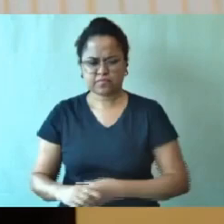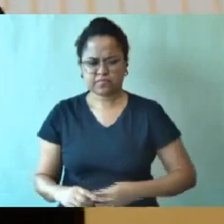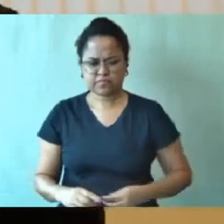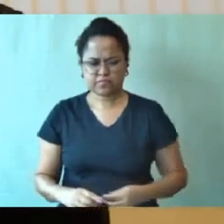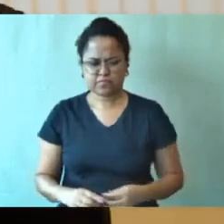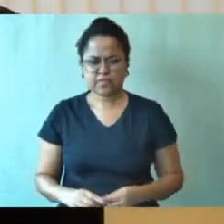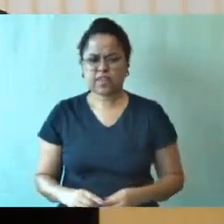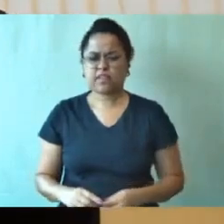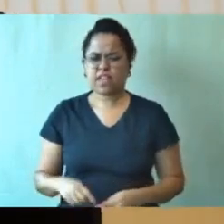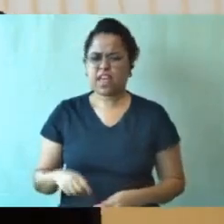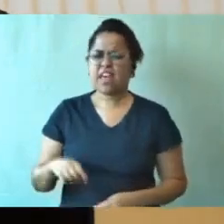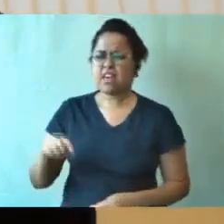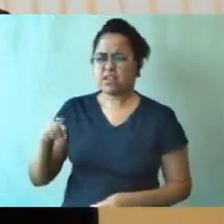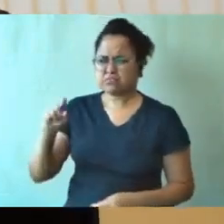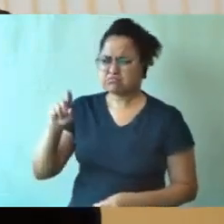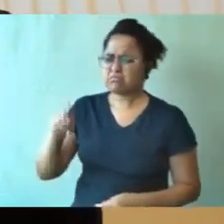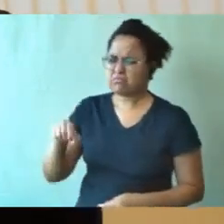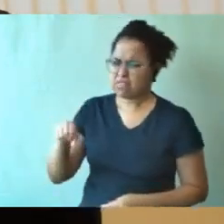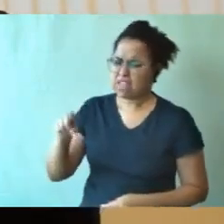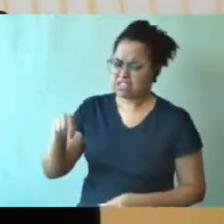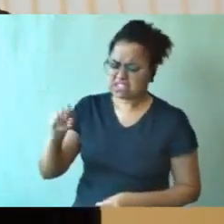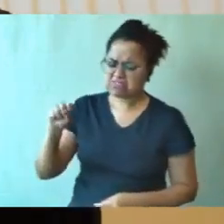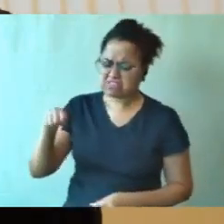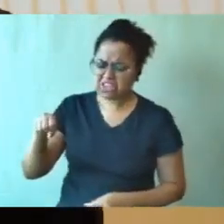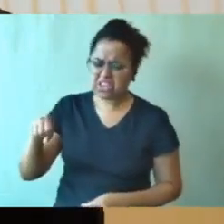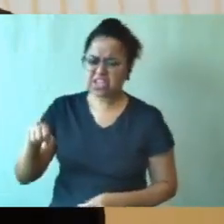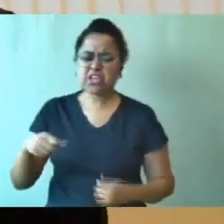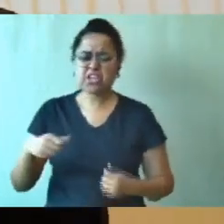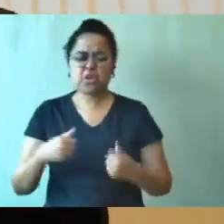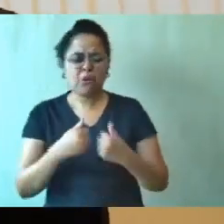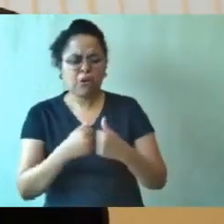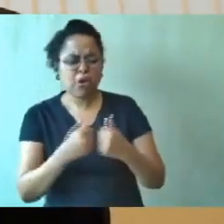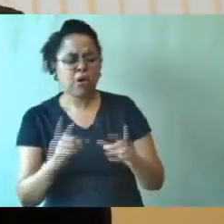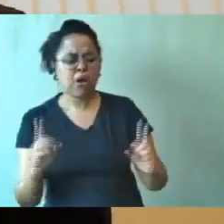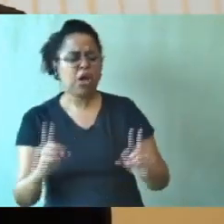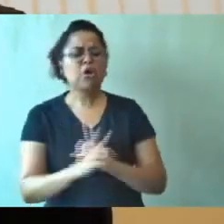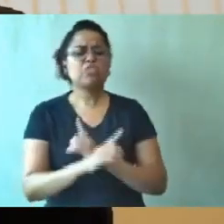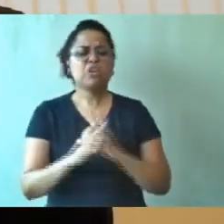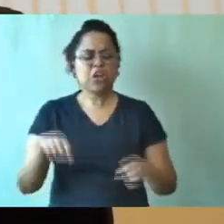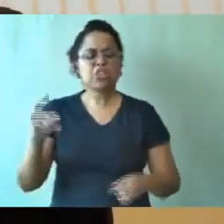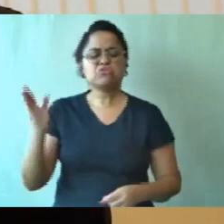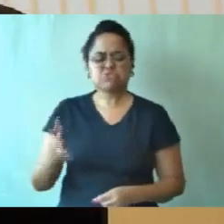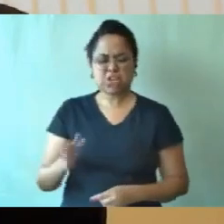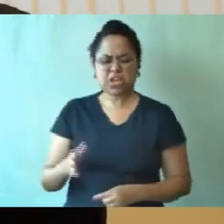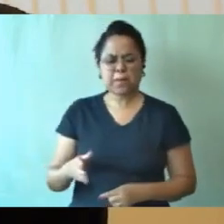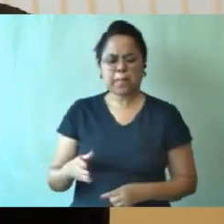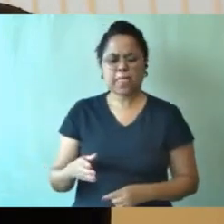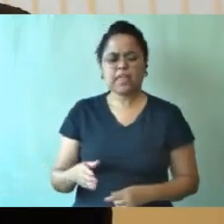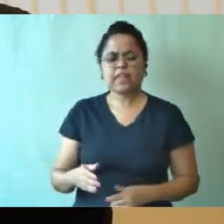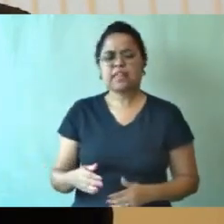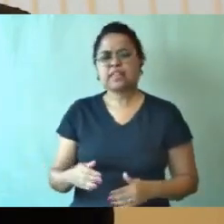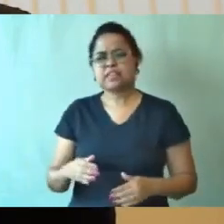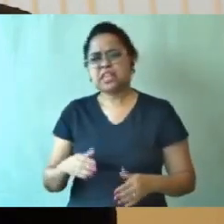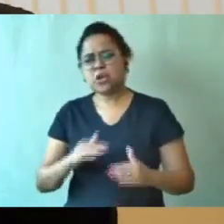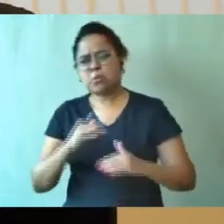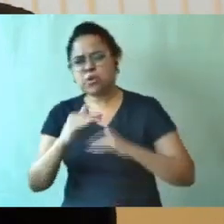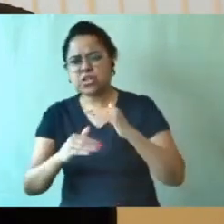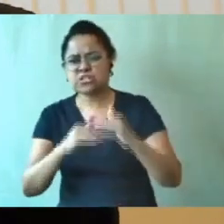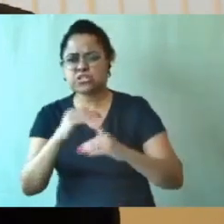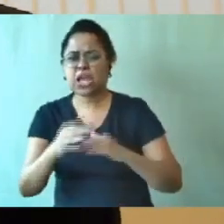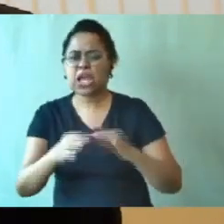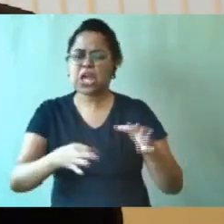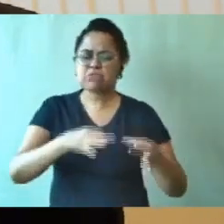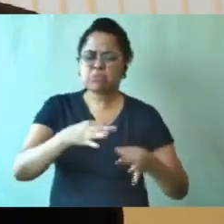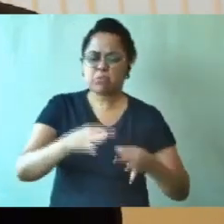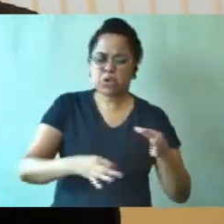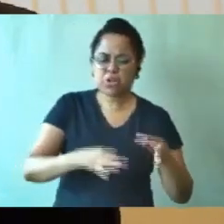deve estar rodando, porque é o seguinte, quando os carros chegam de fábrica, da minha empresa mesmo estão chegando vários, tem um processo burocrático, a bisturia lá na Vega